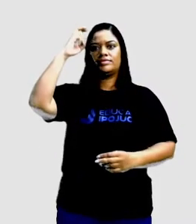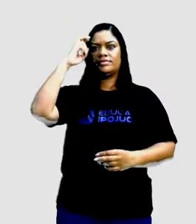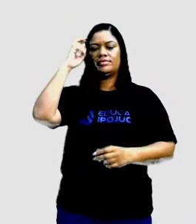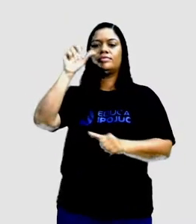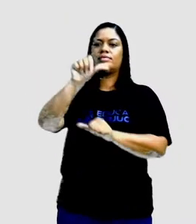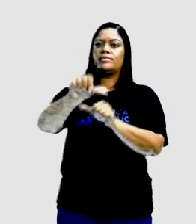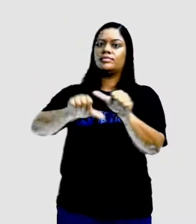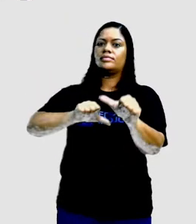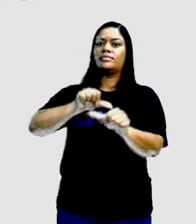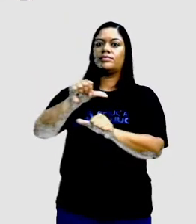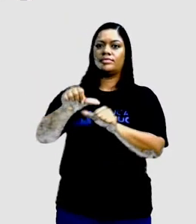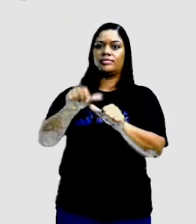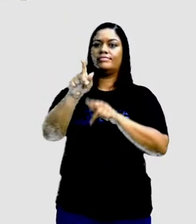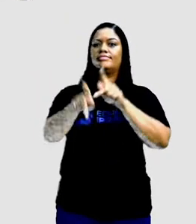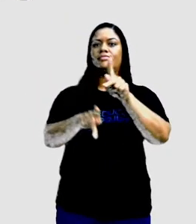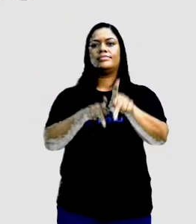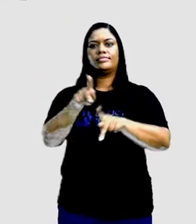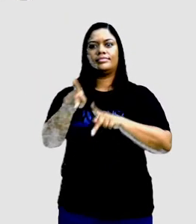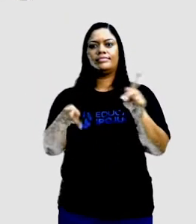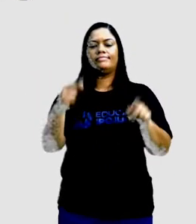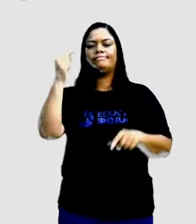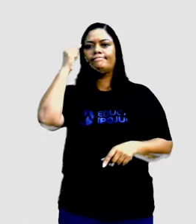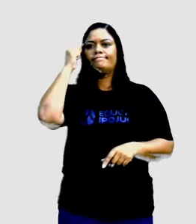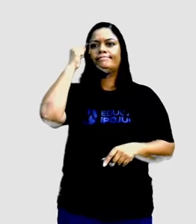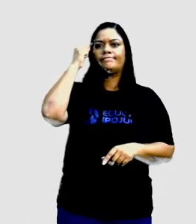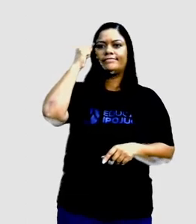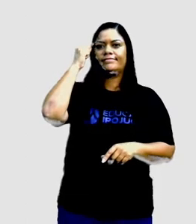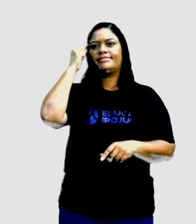está mudando e isso preocupa.